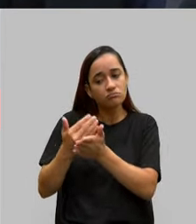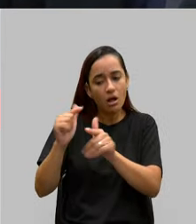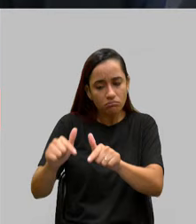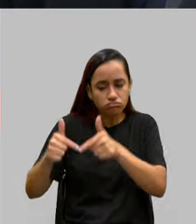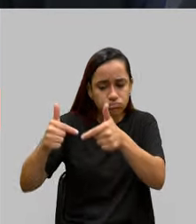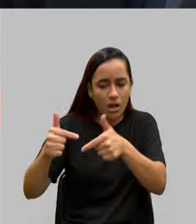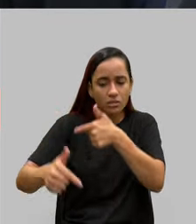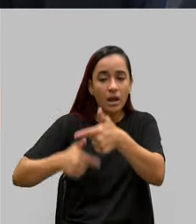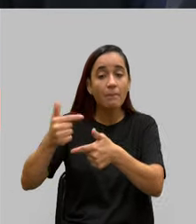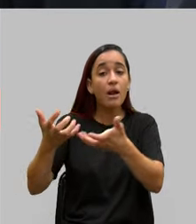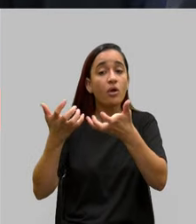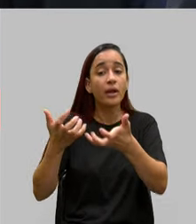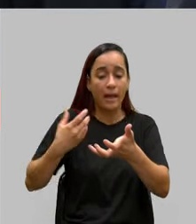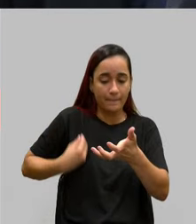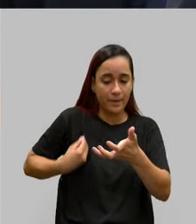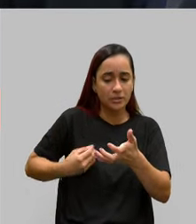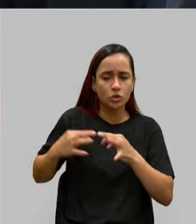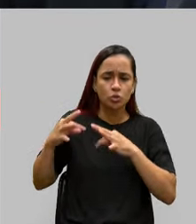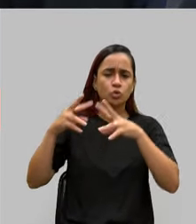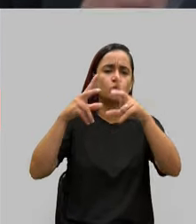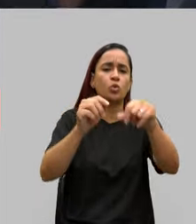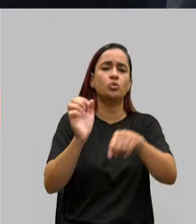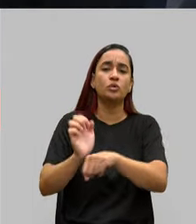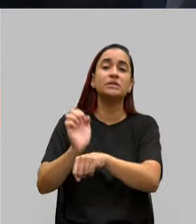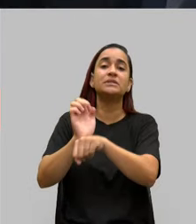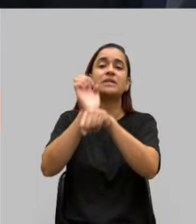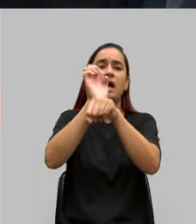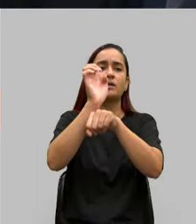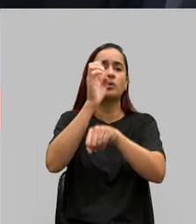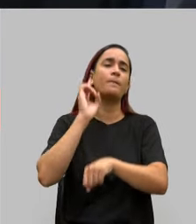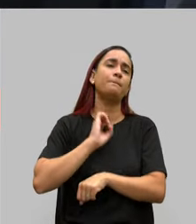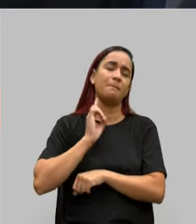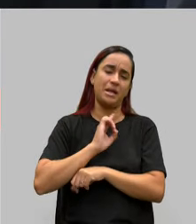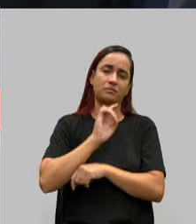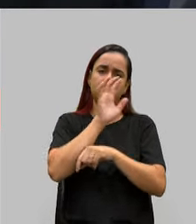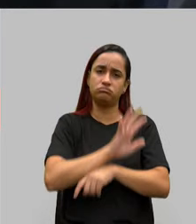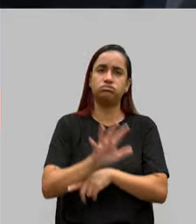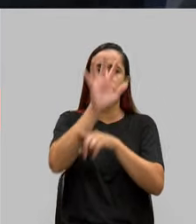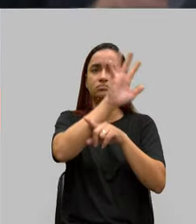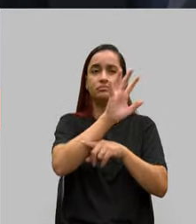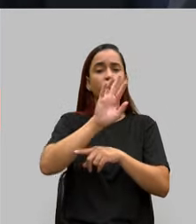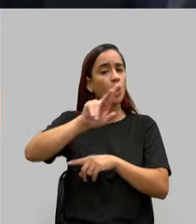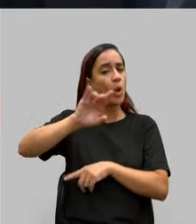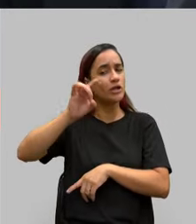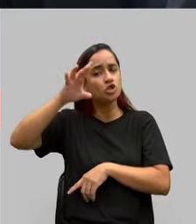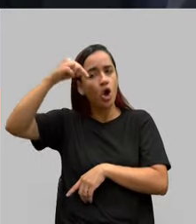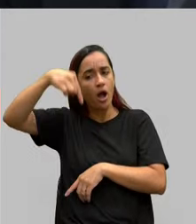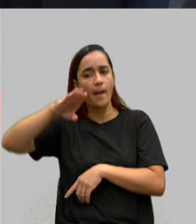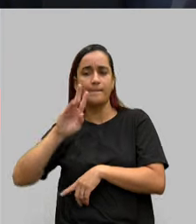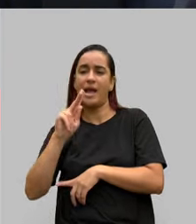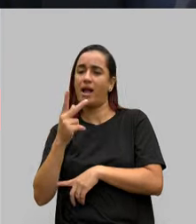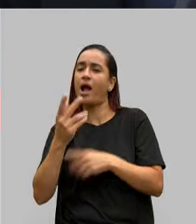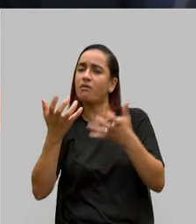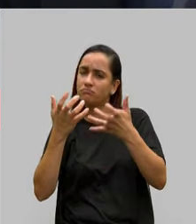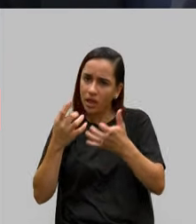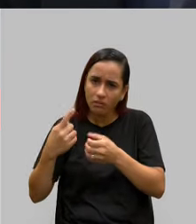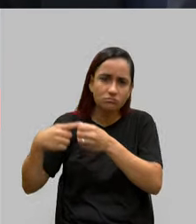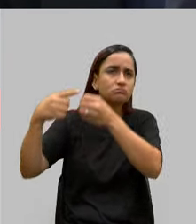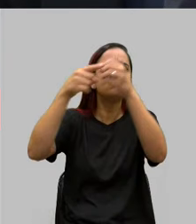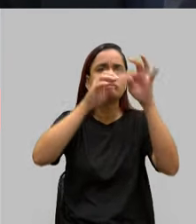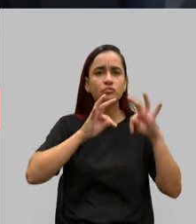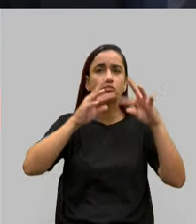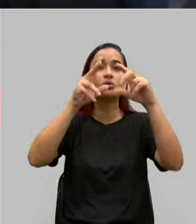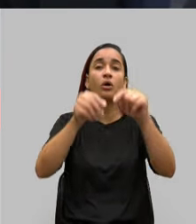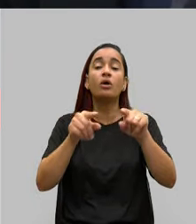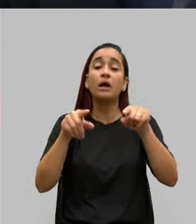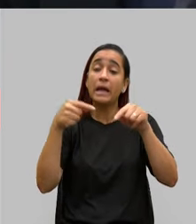Minas Gerais não só aqui em Belo Horizonte né na Metropolitana então oportunidades como essa engradece o debate faz com que a gente